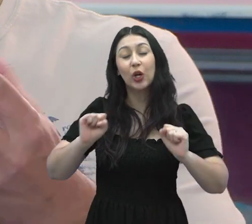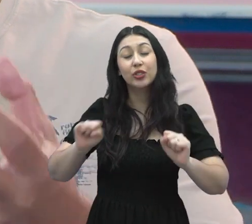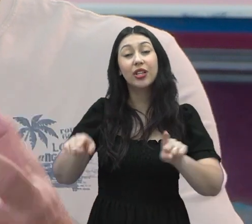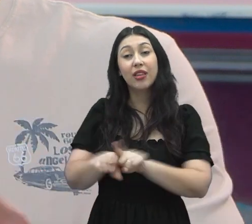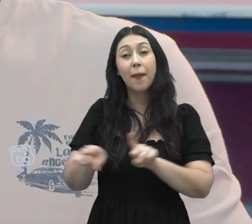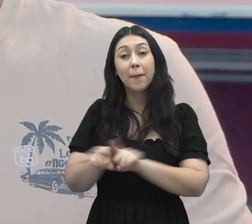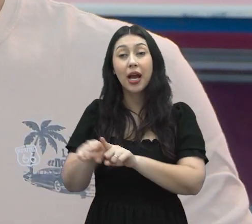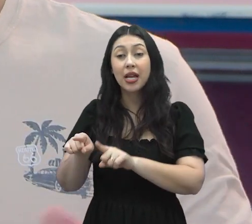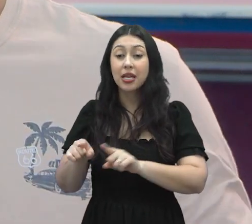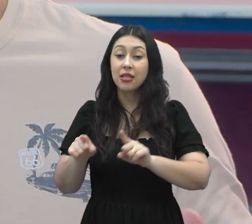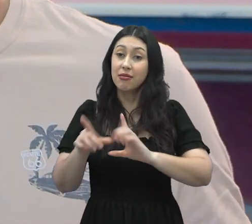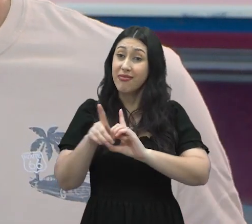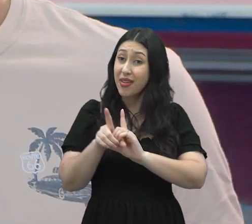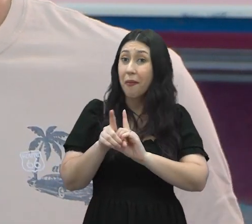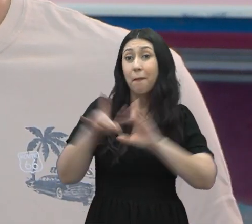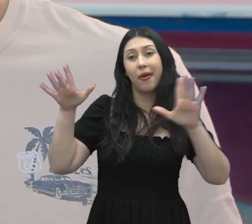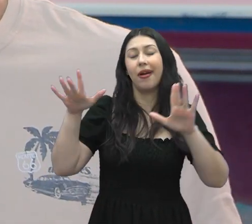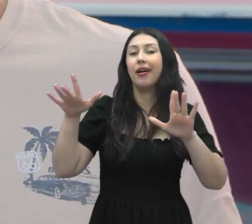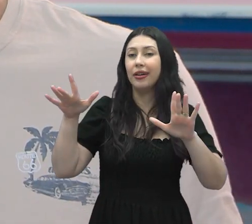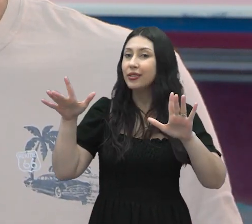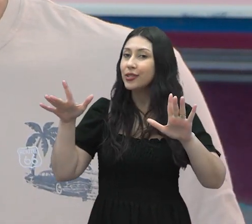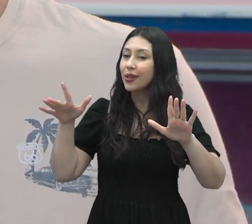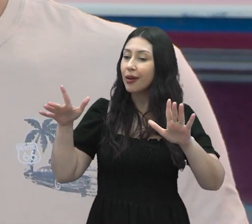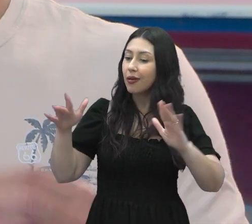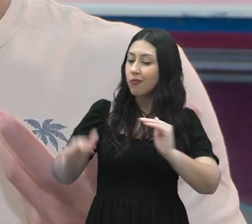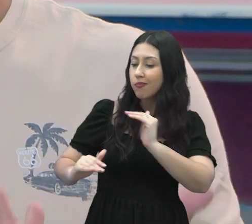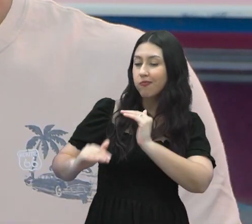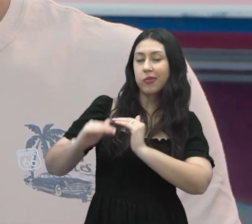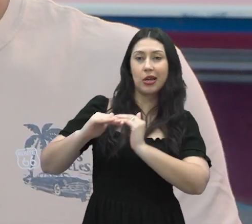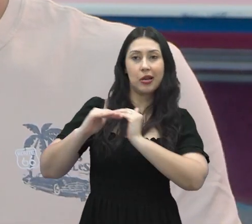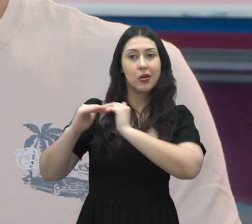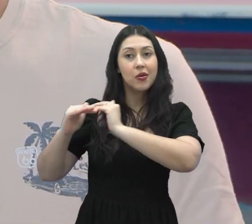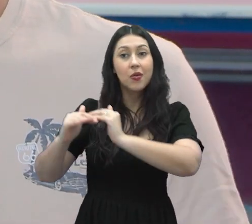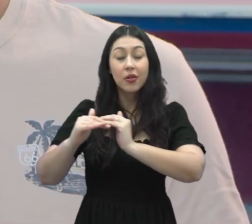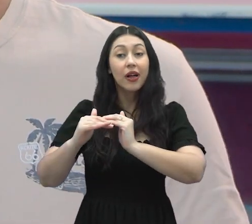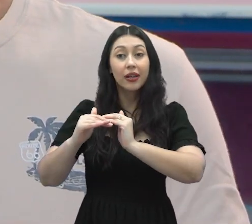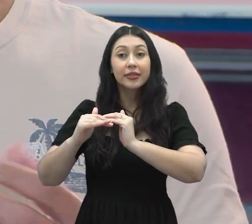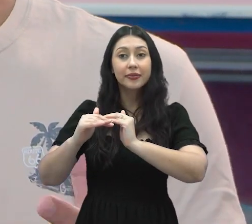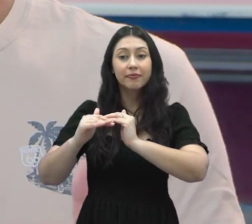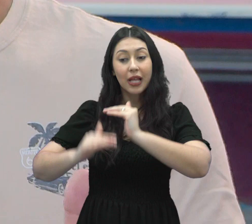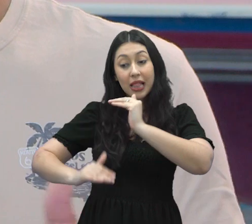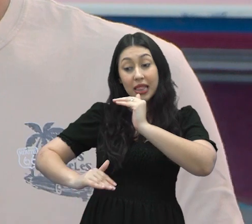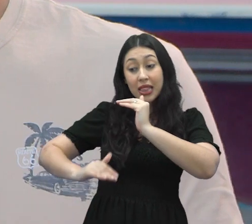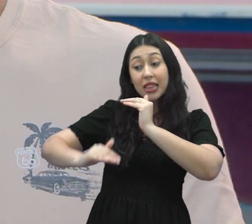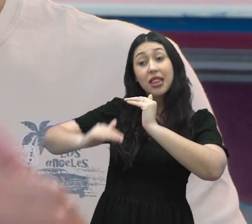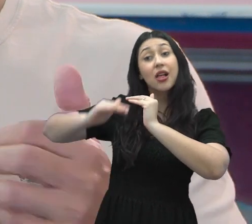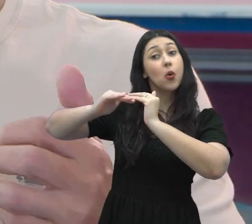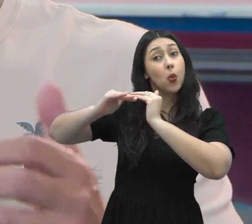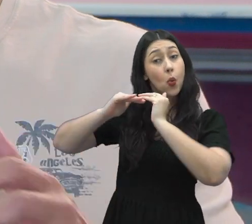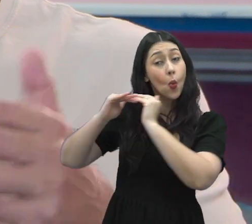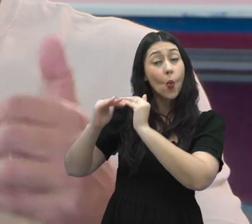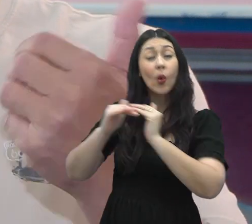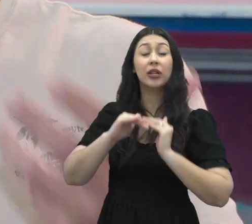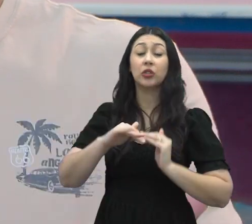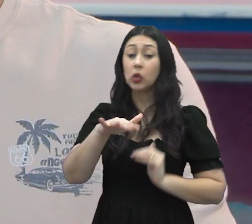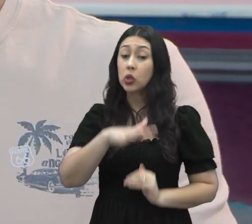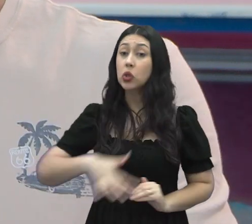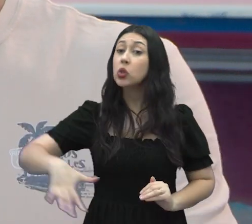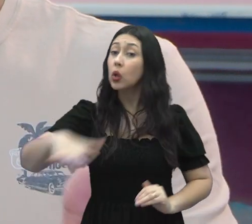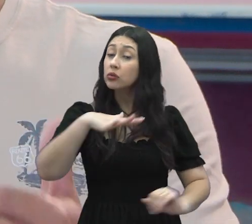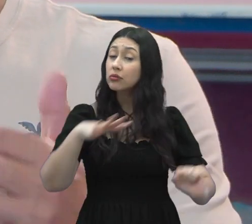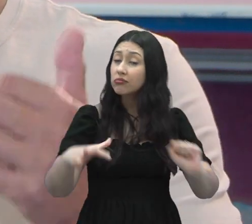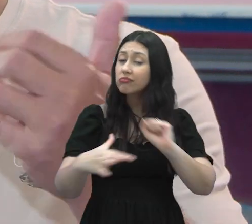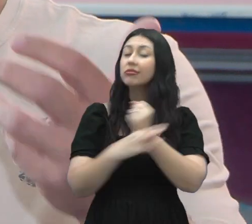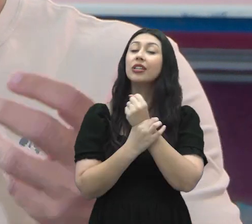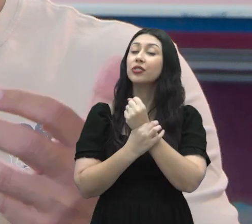poderão constituir uma sociedade mais democrática, mais igualitária, de equidade, garantindo que todas as